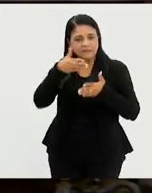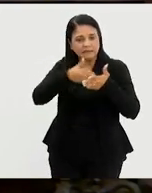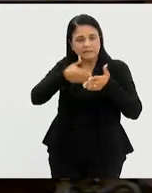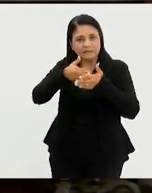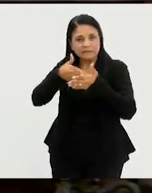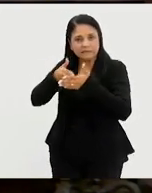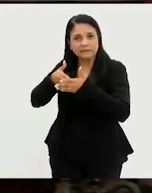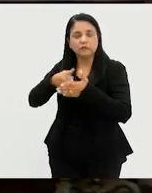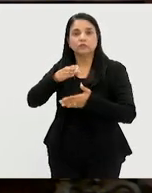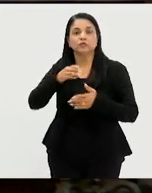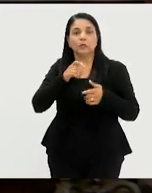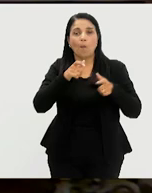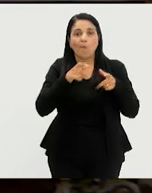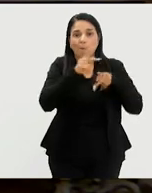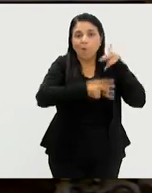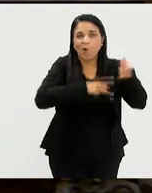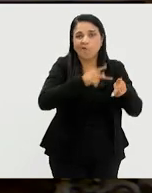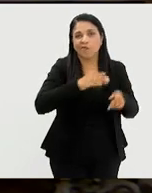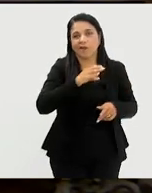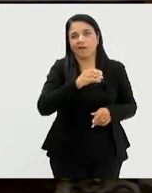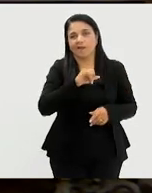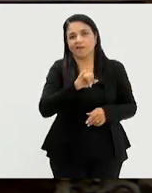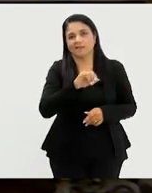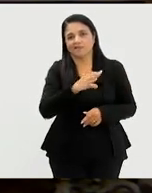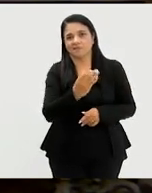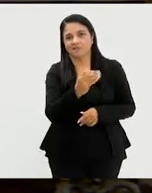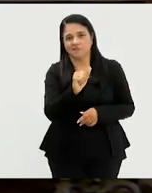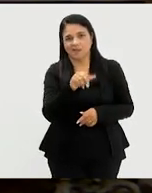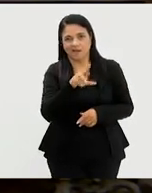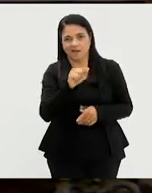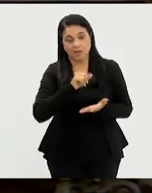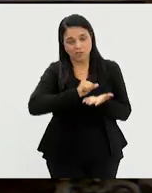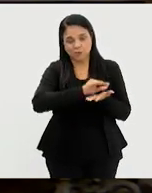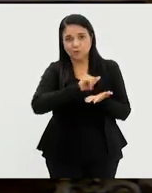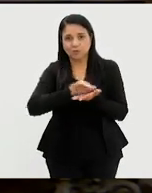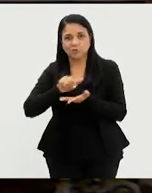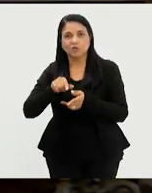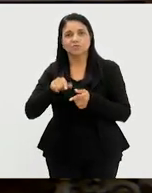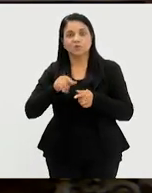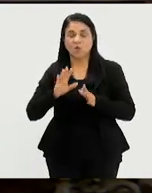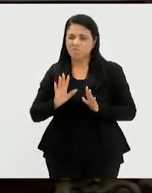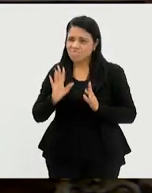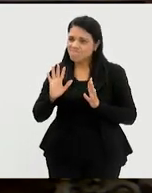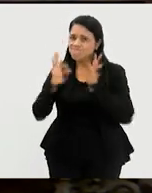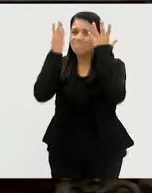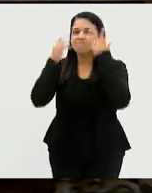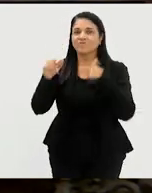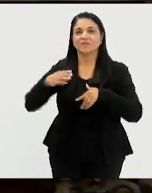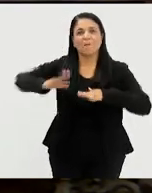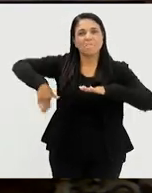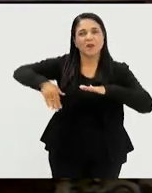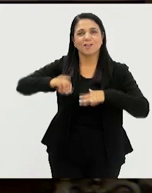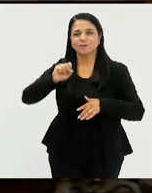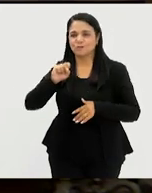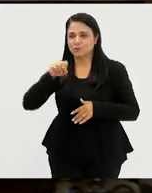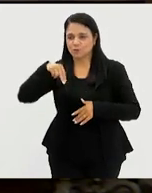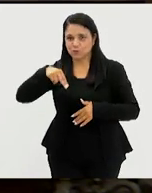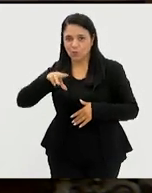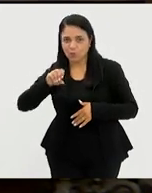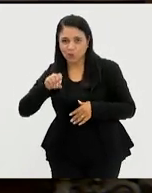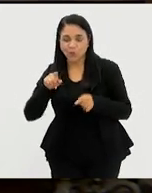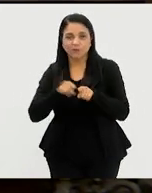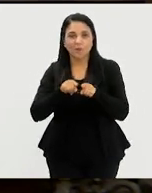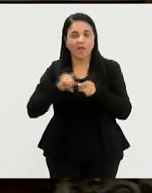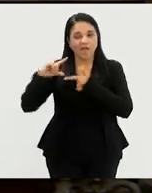de os expulsar dos territórios Então viva a Praia do Sono viva as comunidades tradicionais